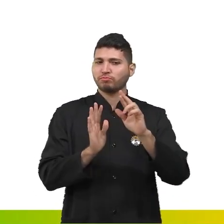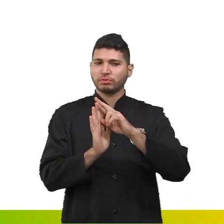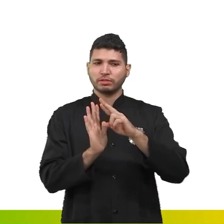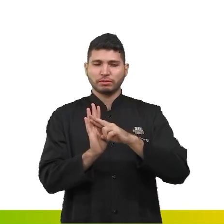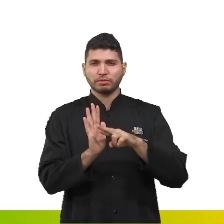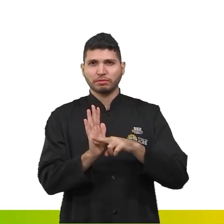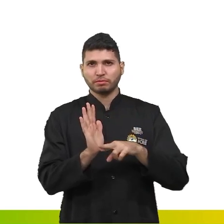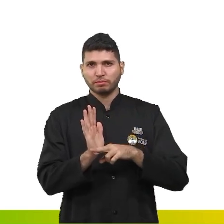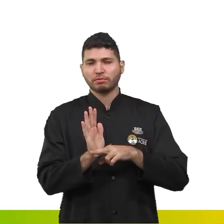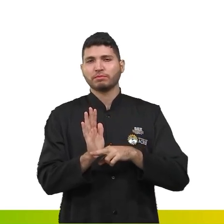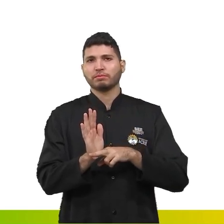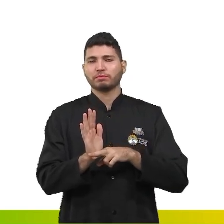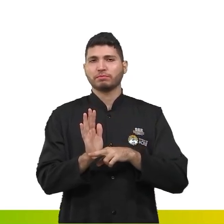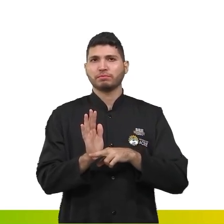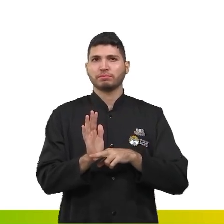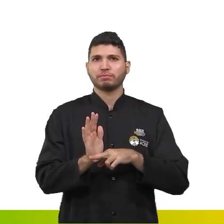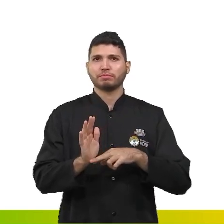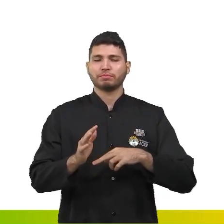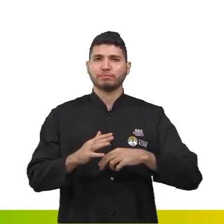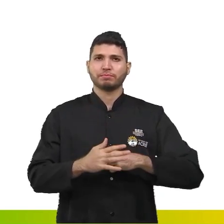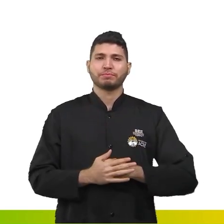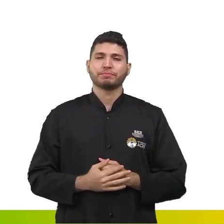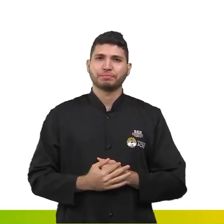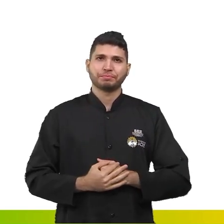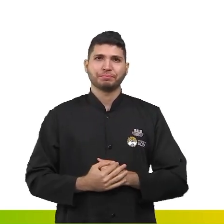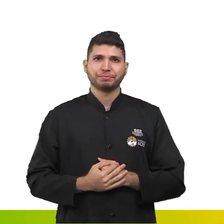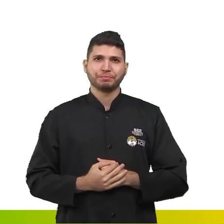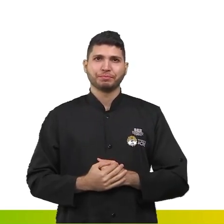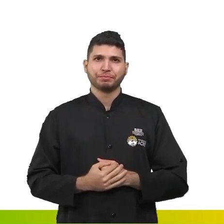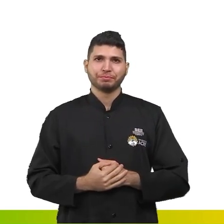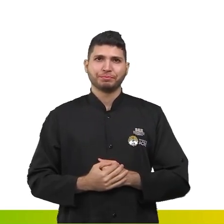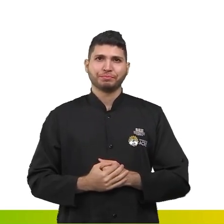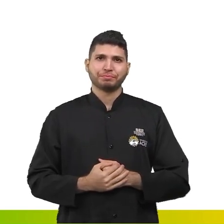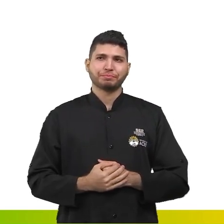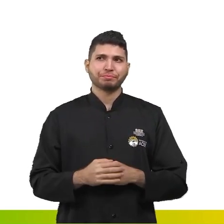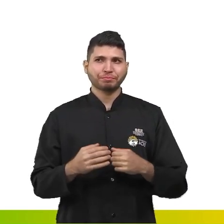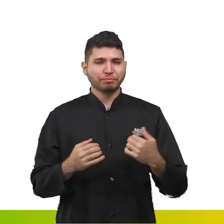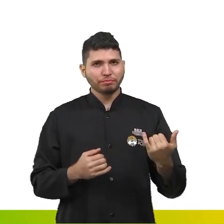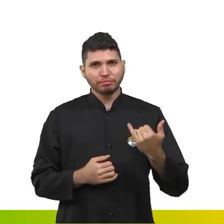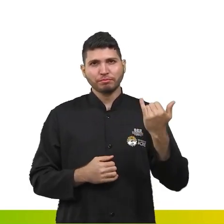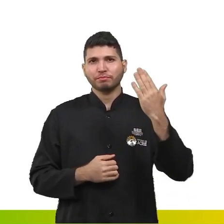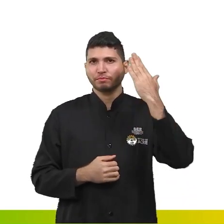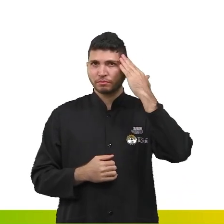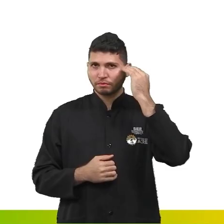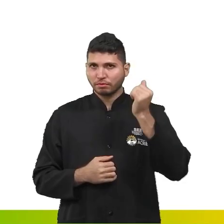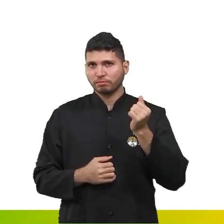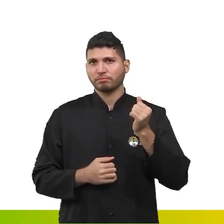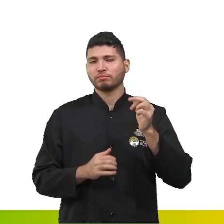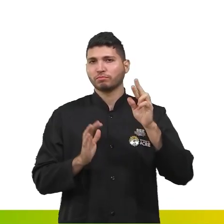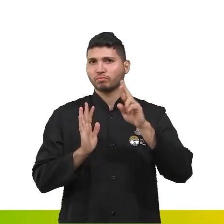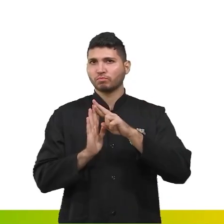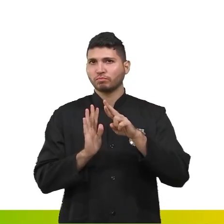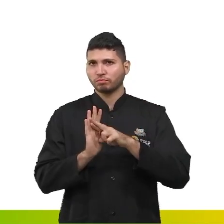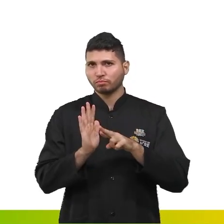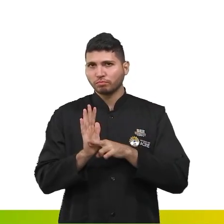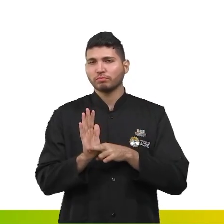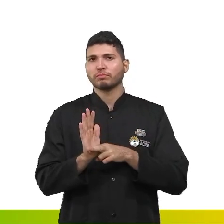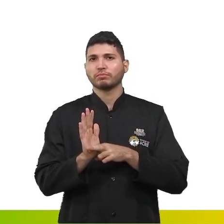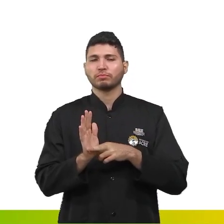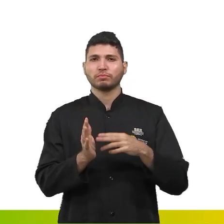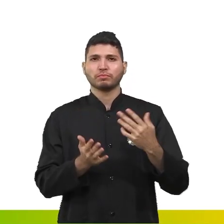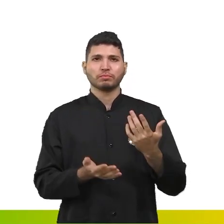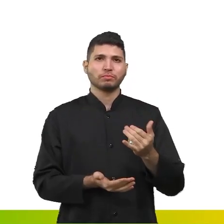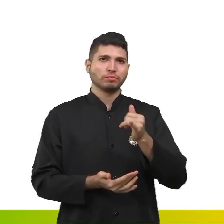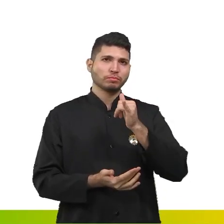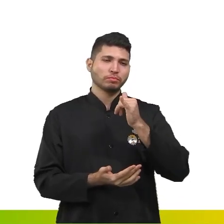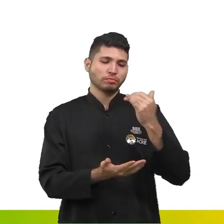ali um macete ou outro, você tem de se ater, na verdade, essa questão do abstrato, como eu